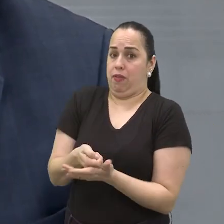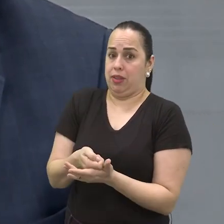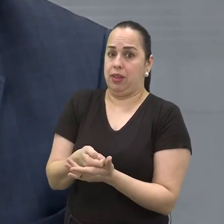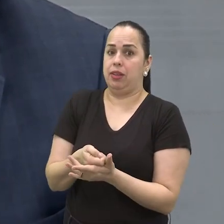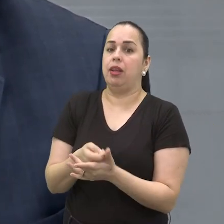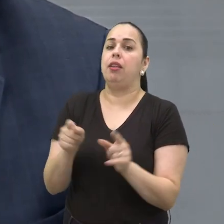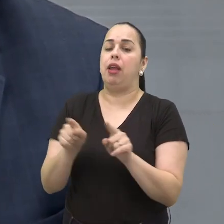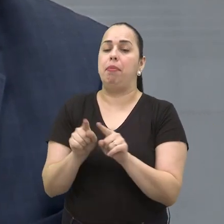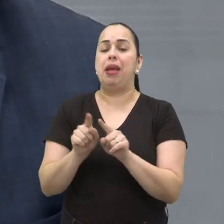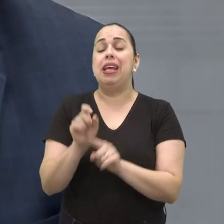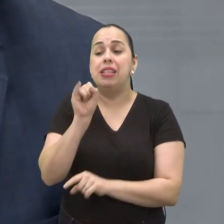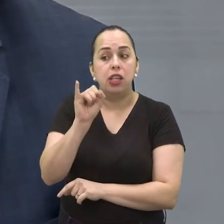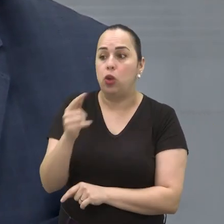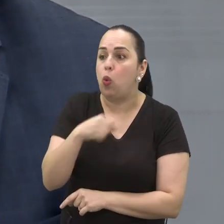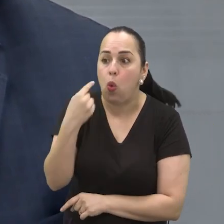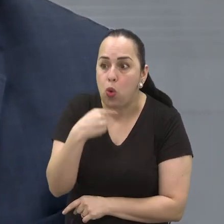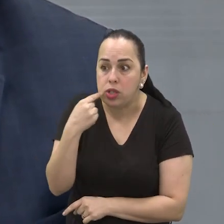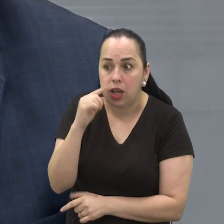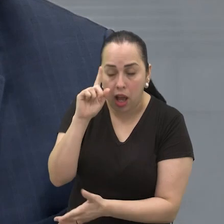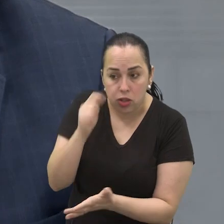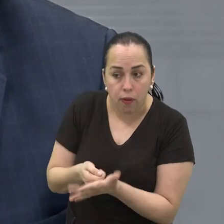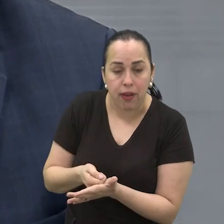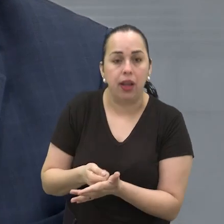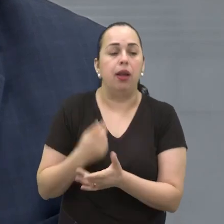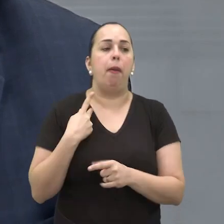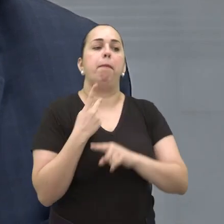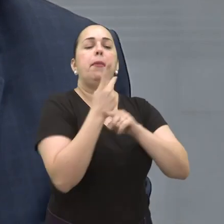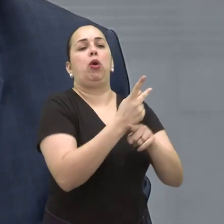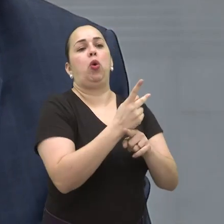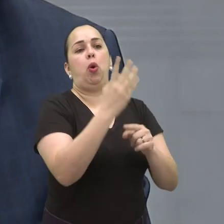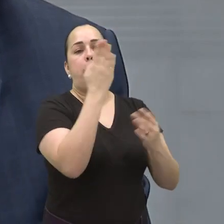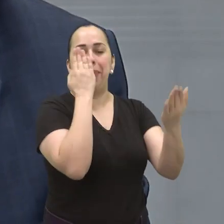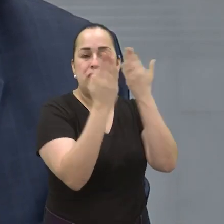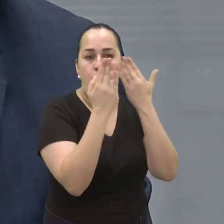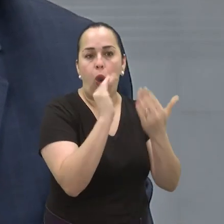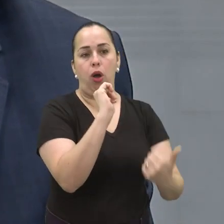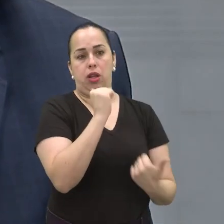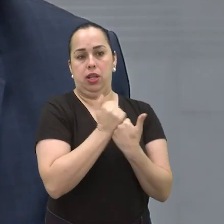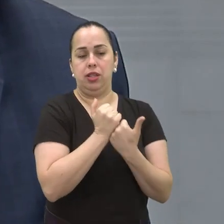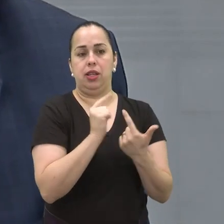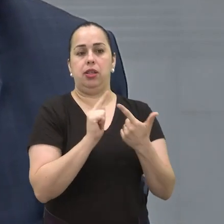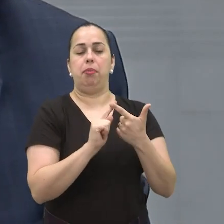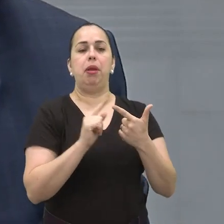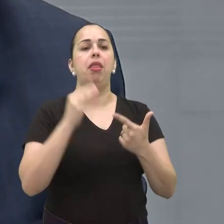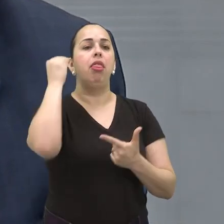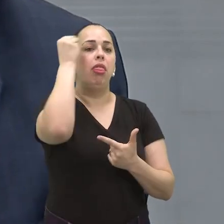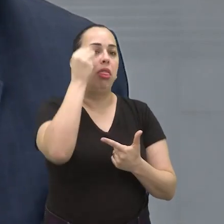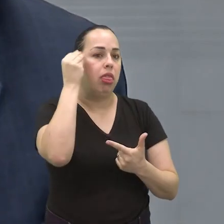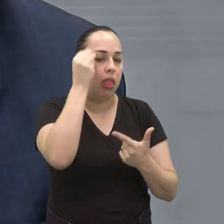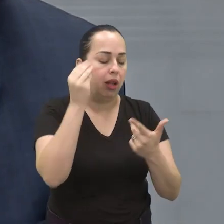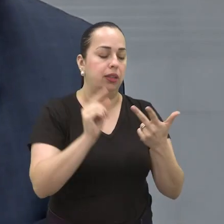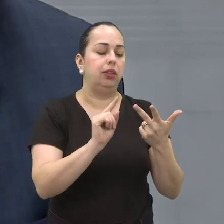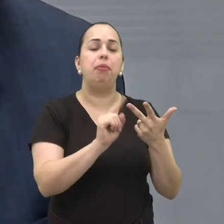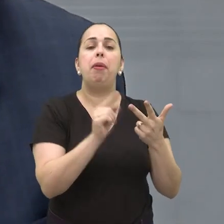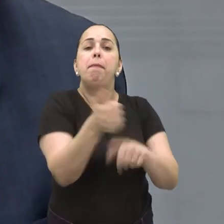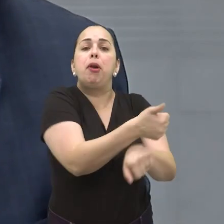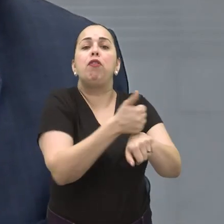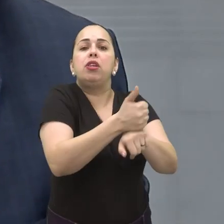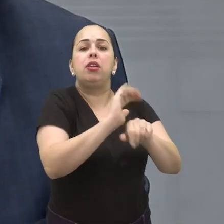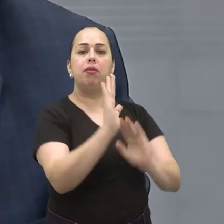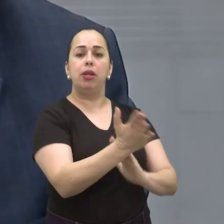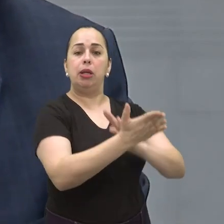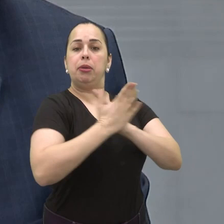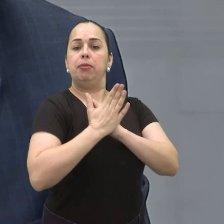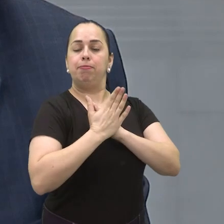possibilidade para lidar com isso, é importante buscar ajuda fora. Então eu posso buscar, por exemplo, apoio psicológico, eu posso buscar apoio psicanalítico, eu